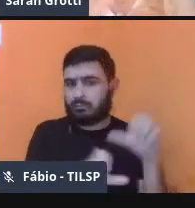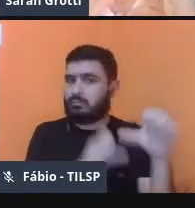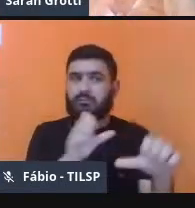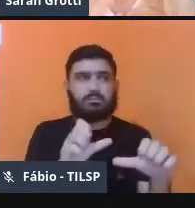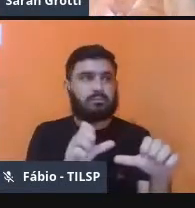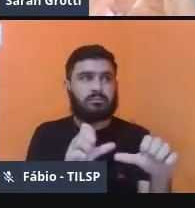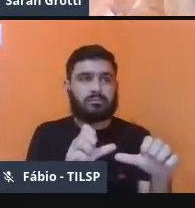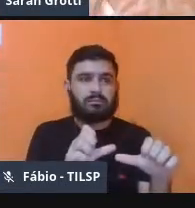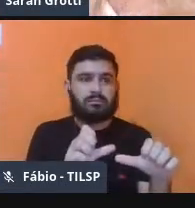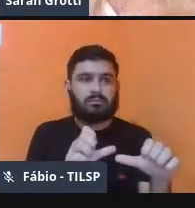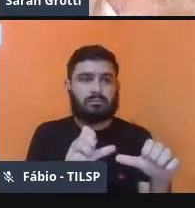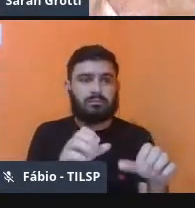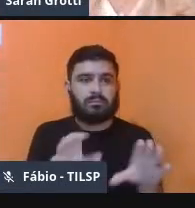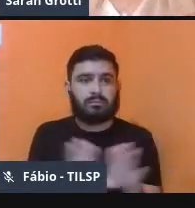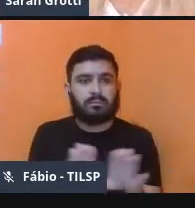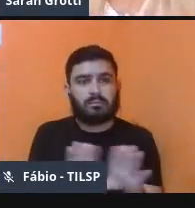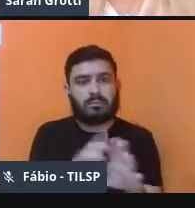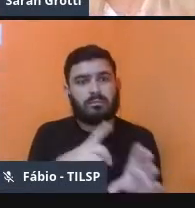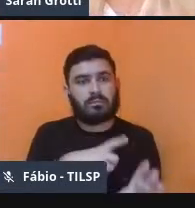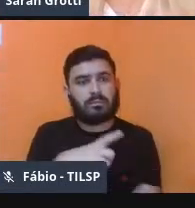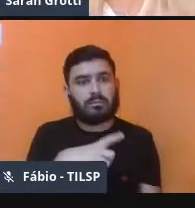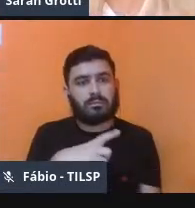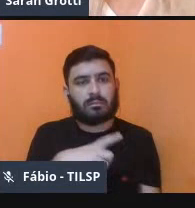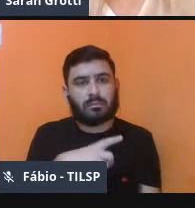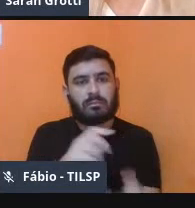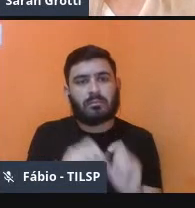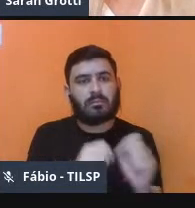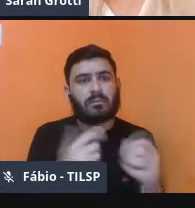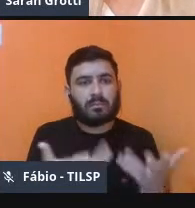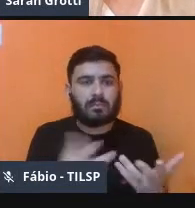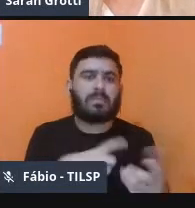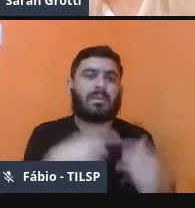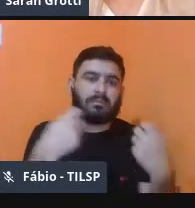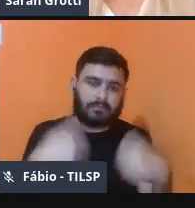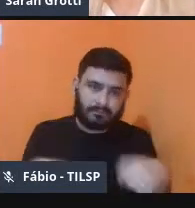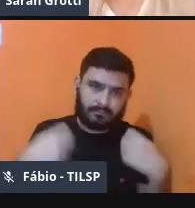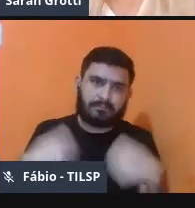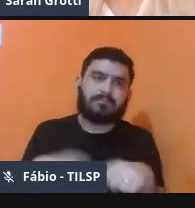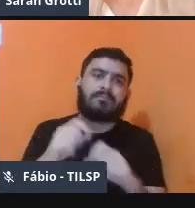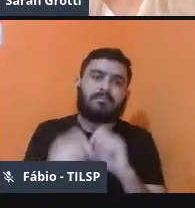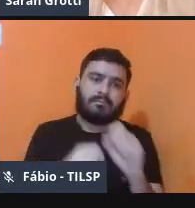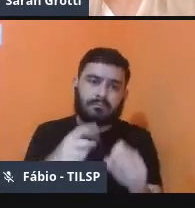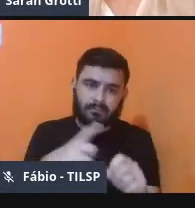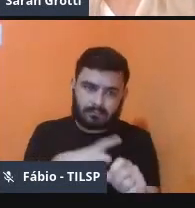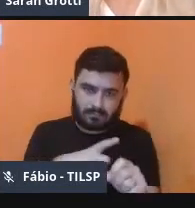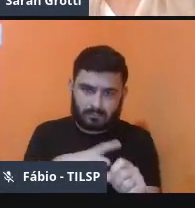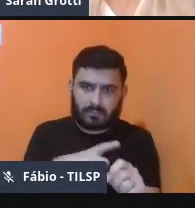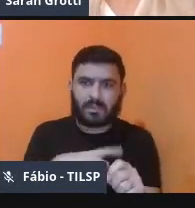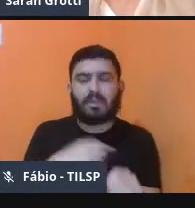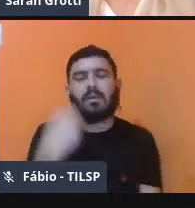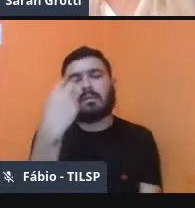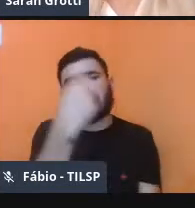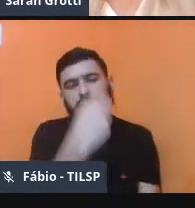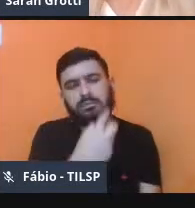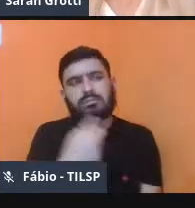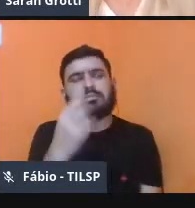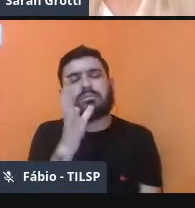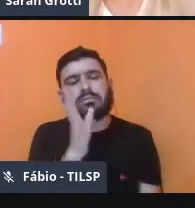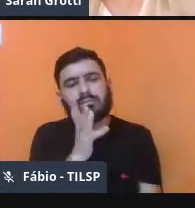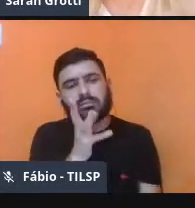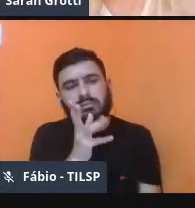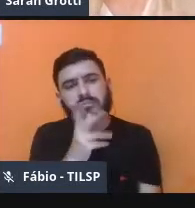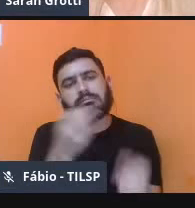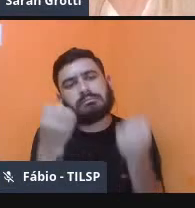mudar de se alimentar. Então precisa ser gasto um bom tempo explicando tintim